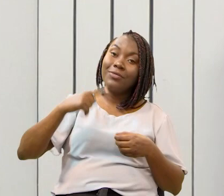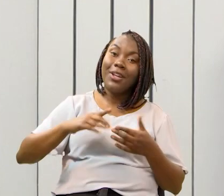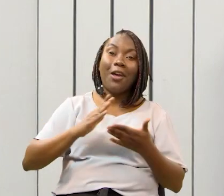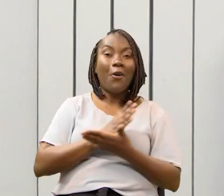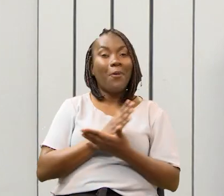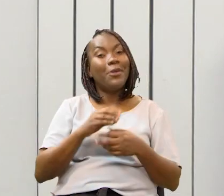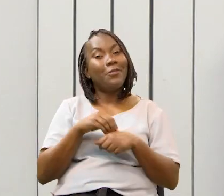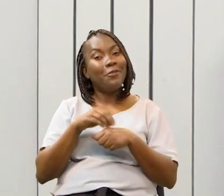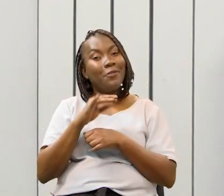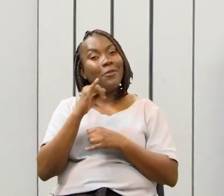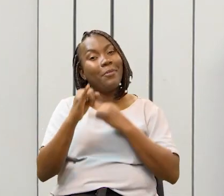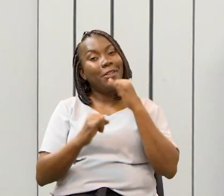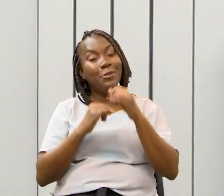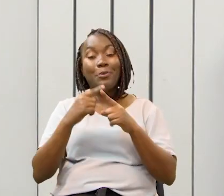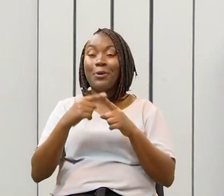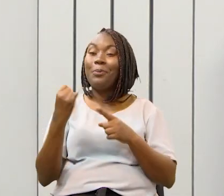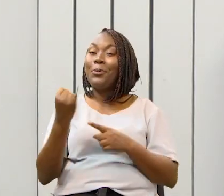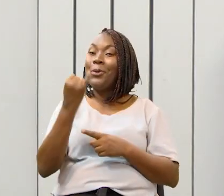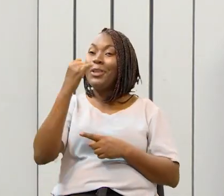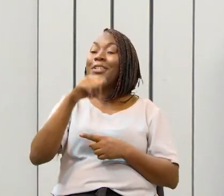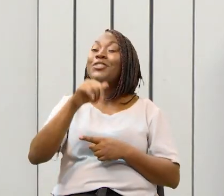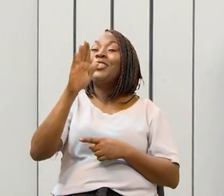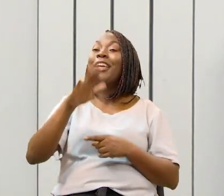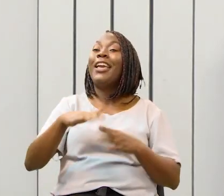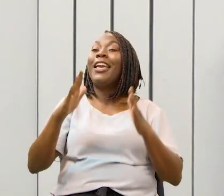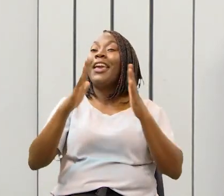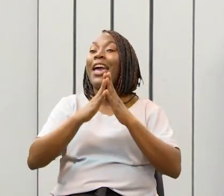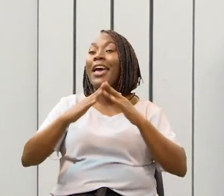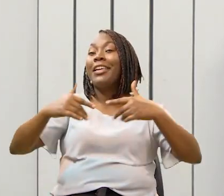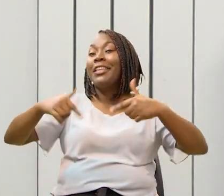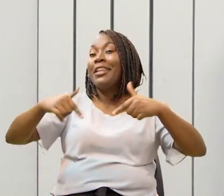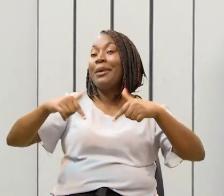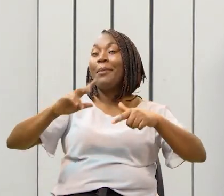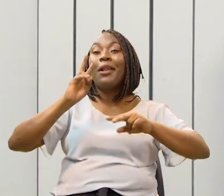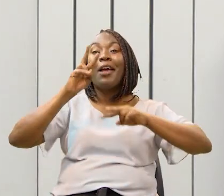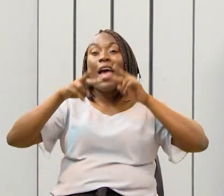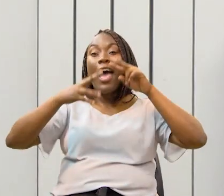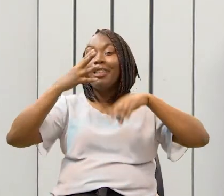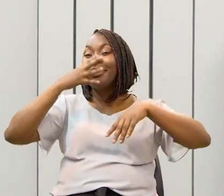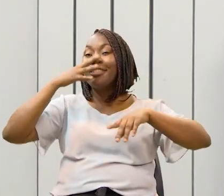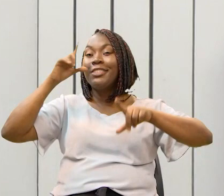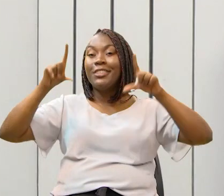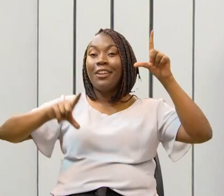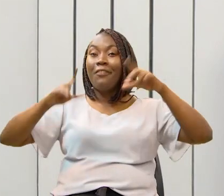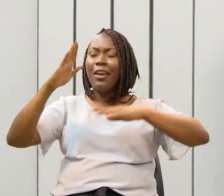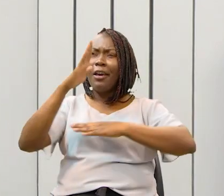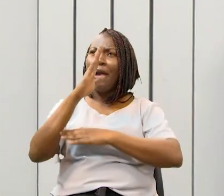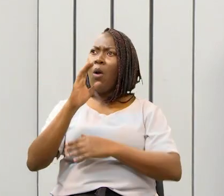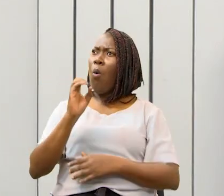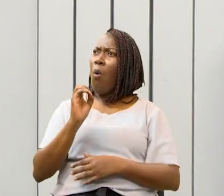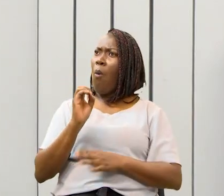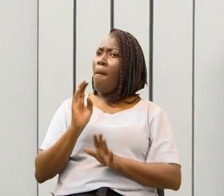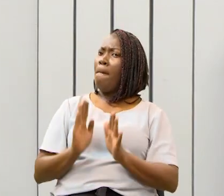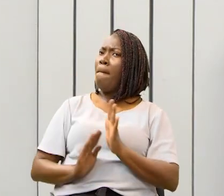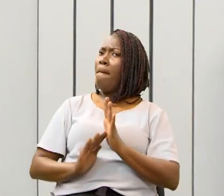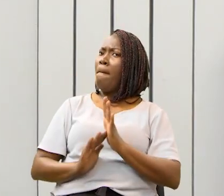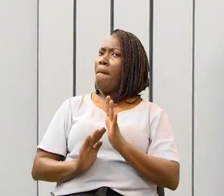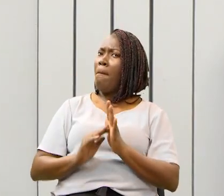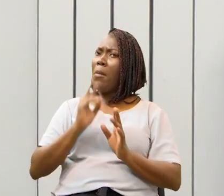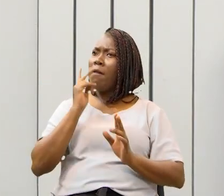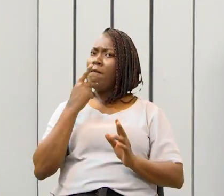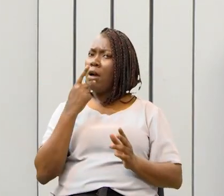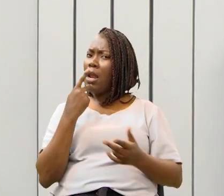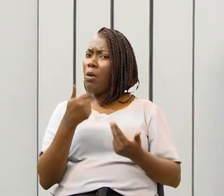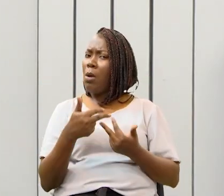repassar algumas informações, porque isso é muito importante para quem está em casa, para quem de repente está trabalhando, está assistindo a TV Câmara, fala, opa, peraí, falaram alguma coisa